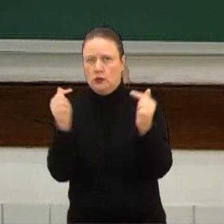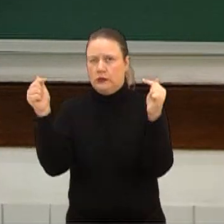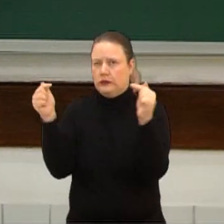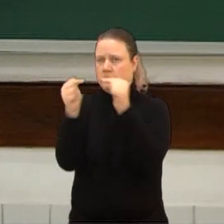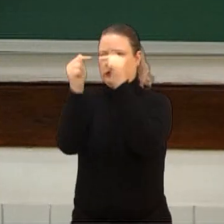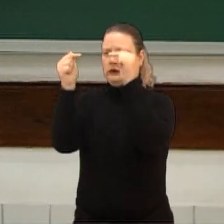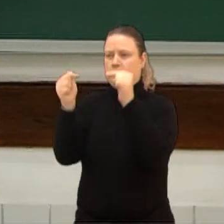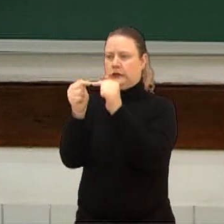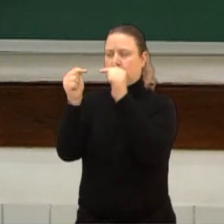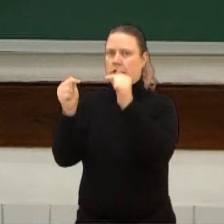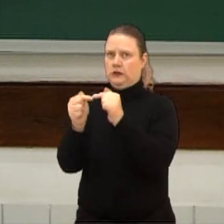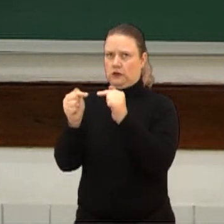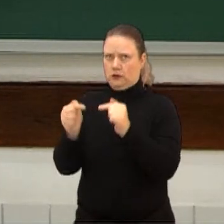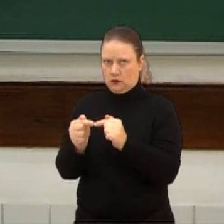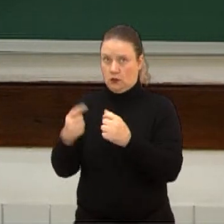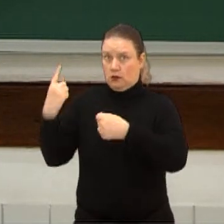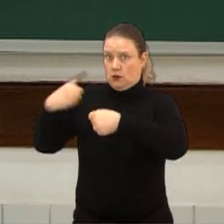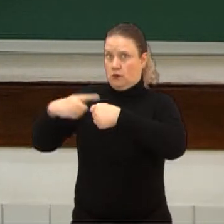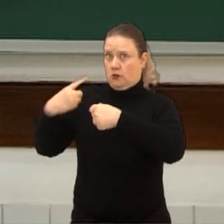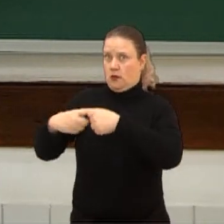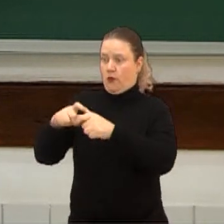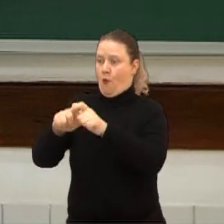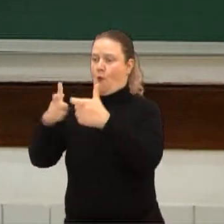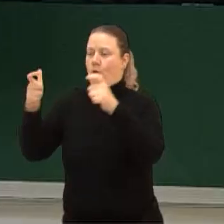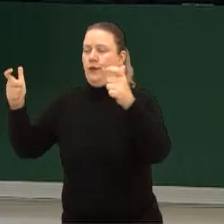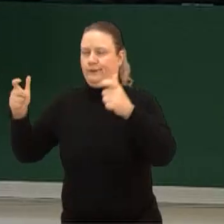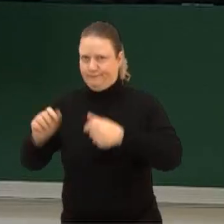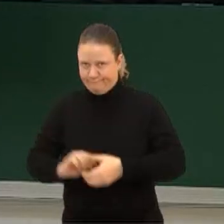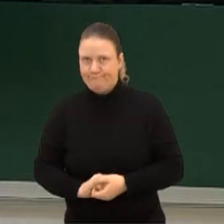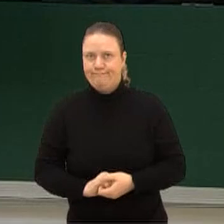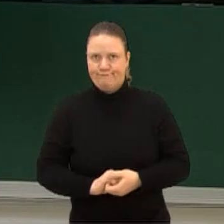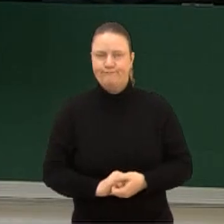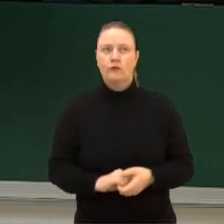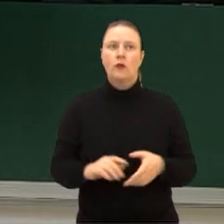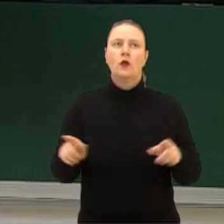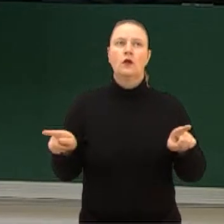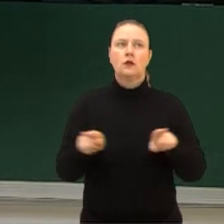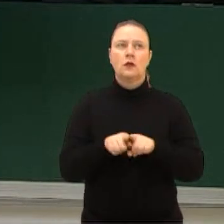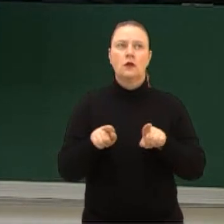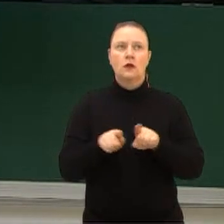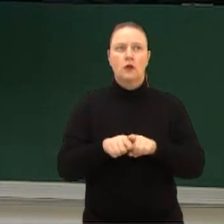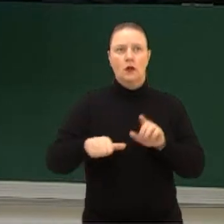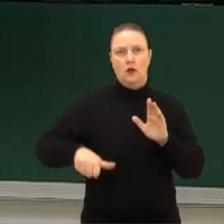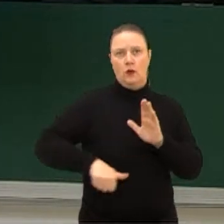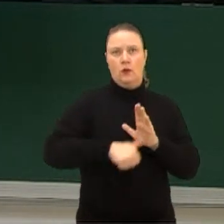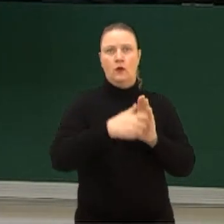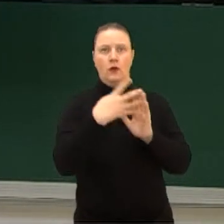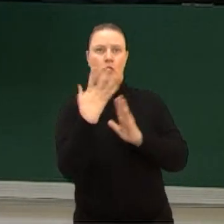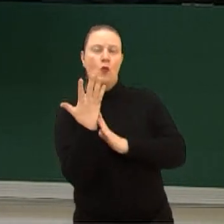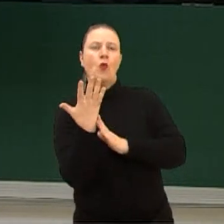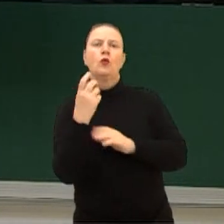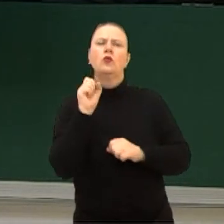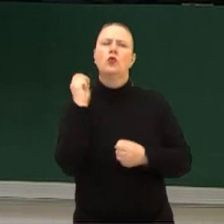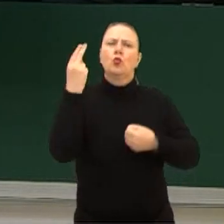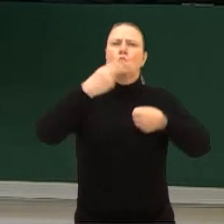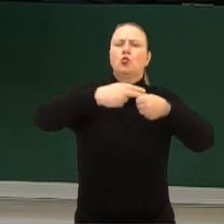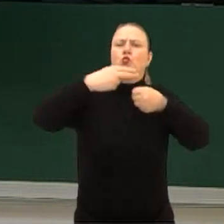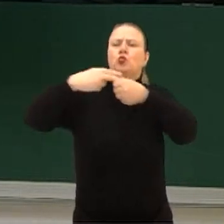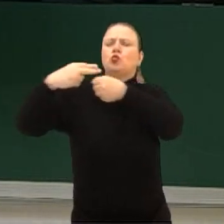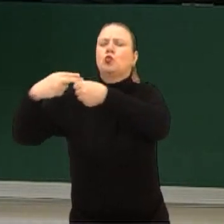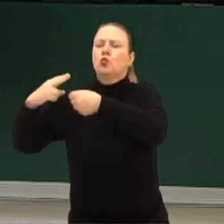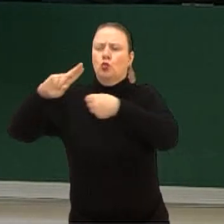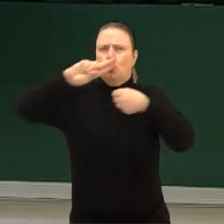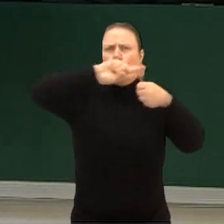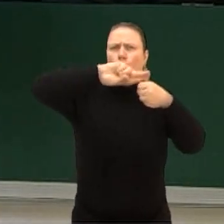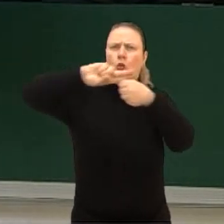as vontades da metrópole. Nessa continuação, já temos os nossos primeiros núcleos urbanos, ou seja, século